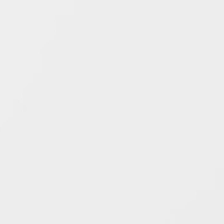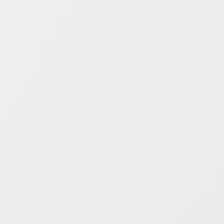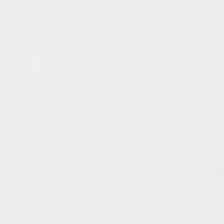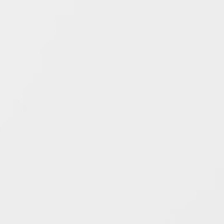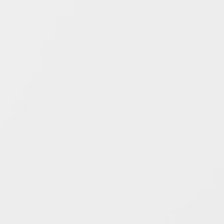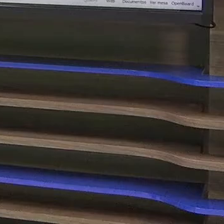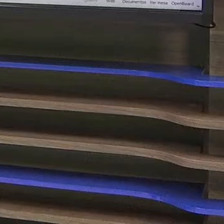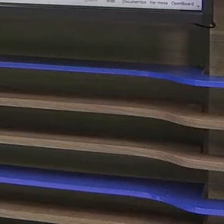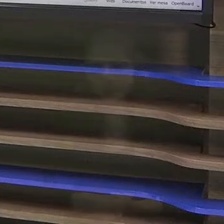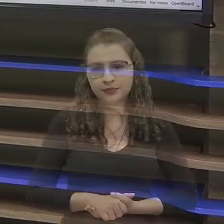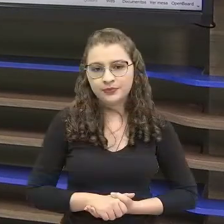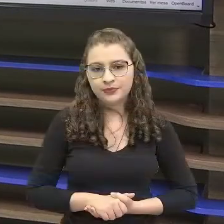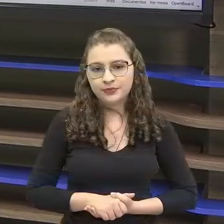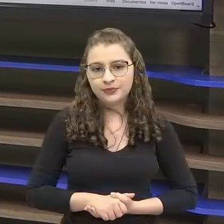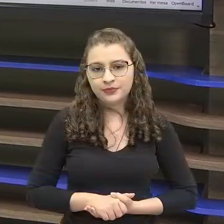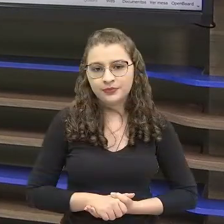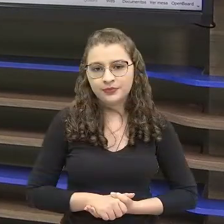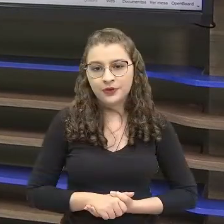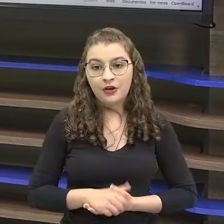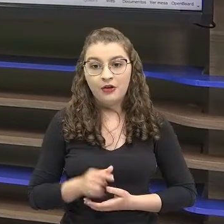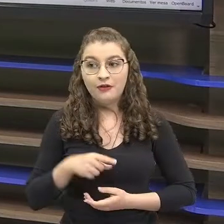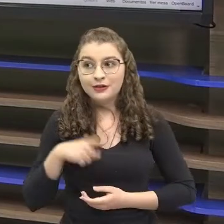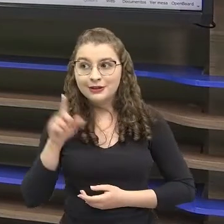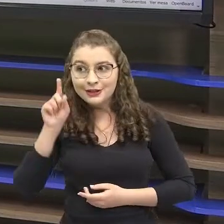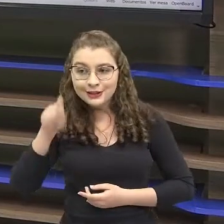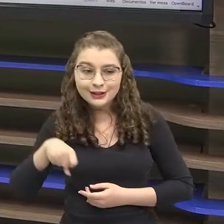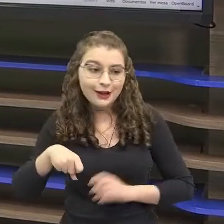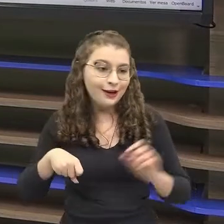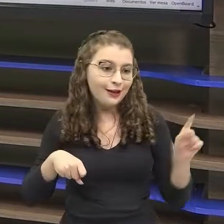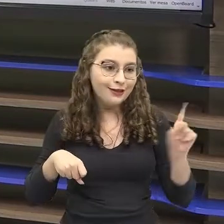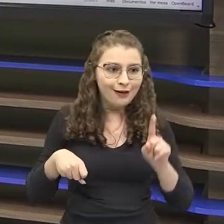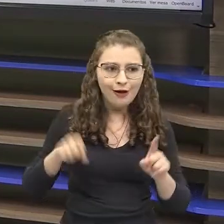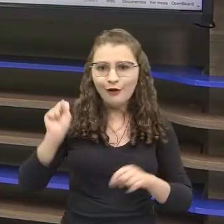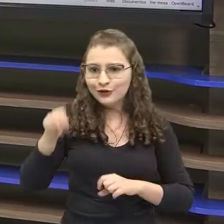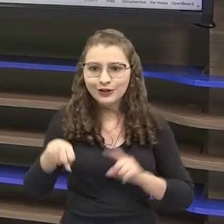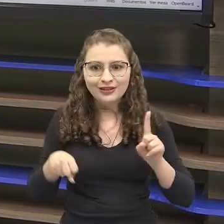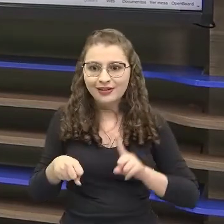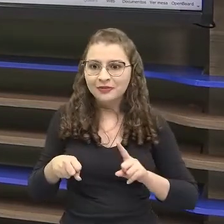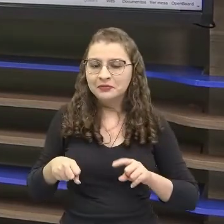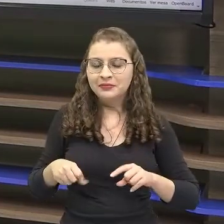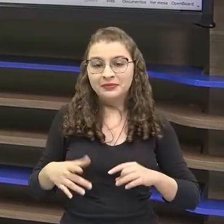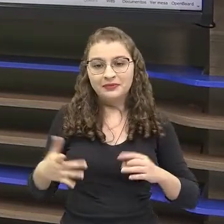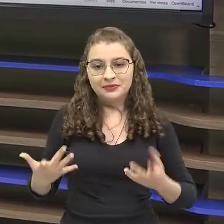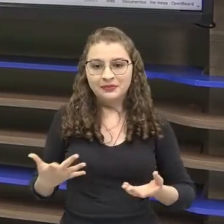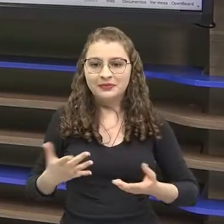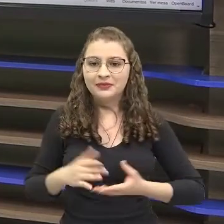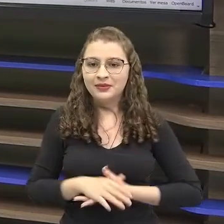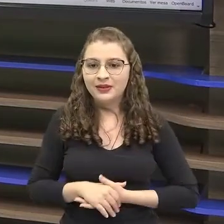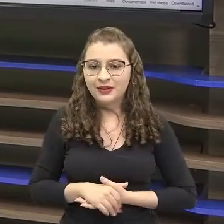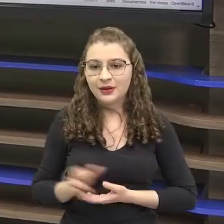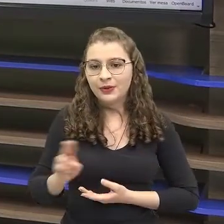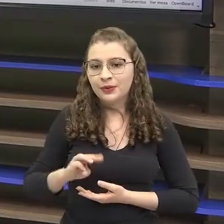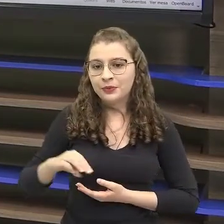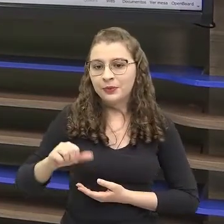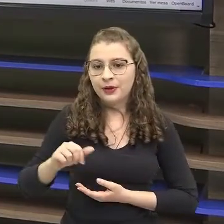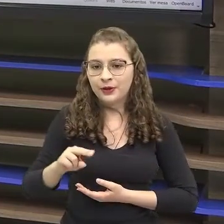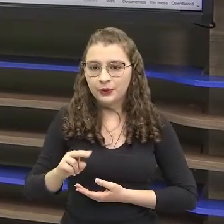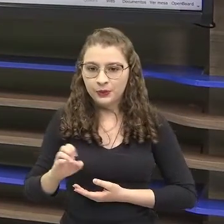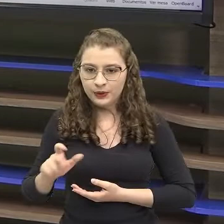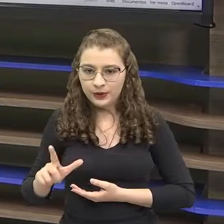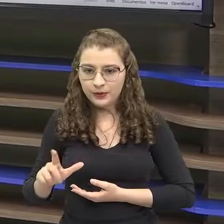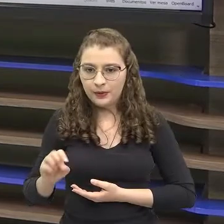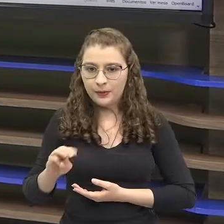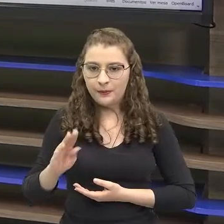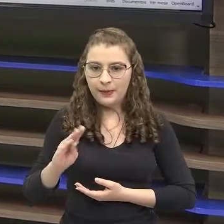foi. Foi, não foi? Exatamente, Manuel Bandeira. Falei Mário Bandeira, Manuel Bandeira. Então,